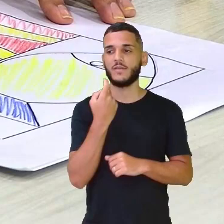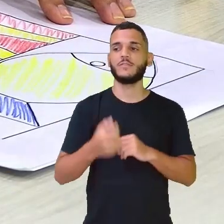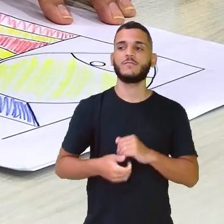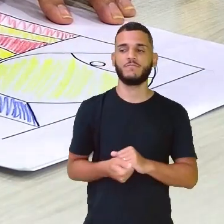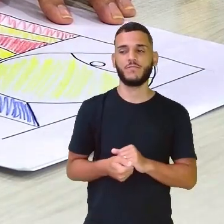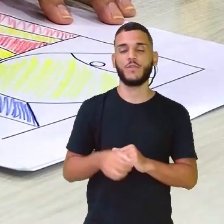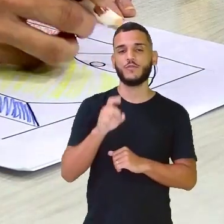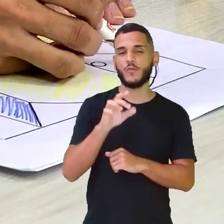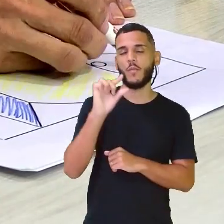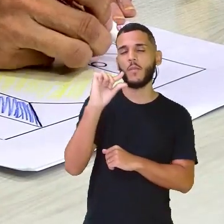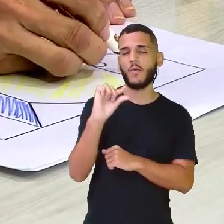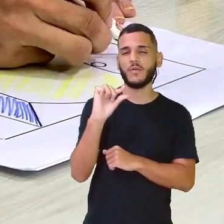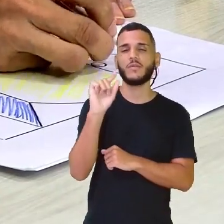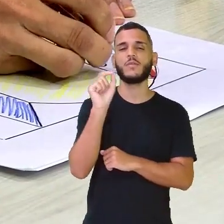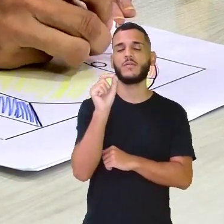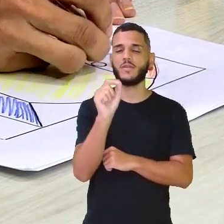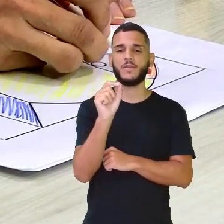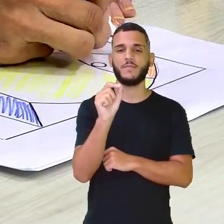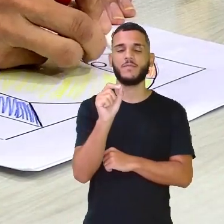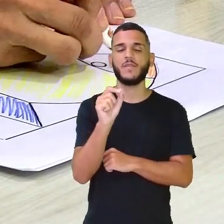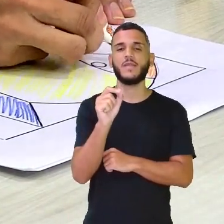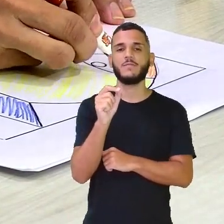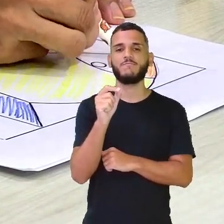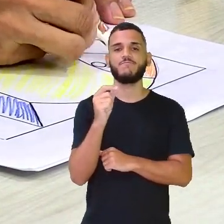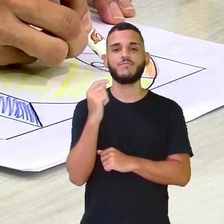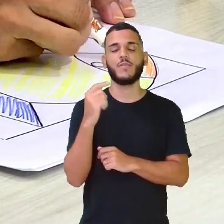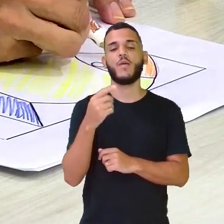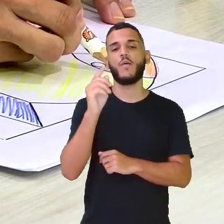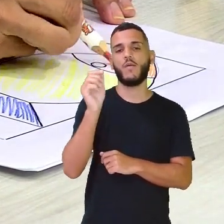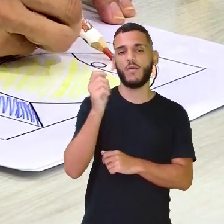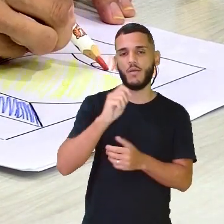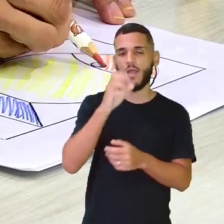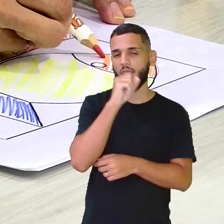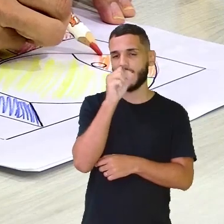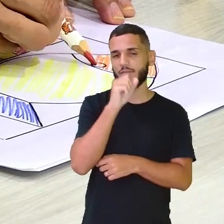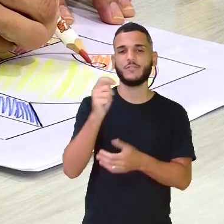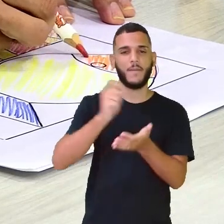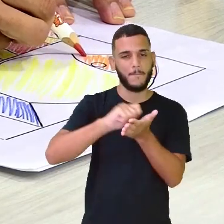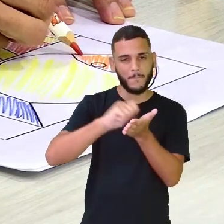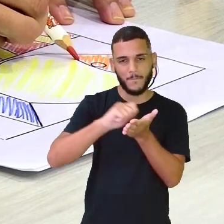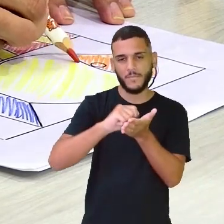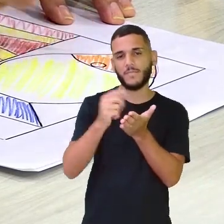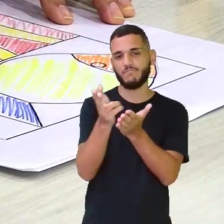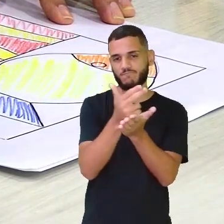E só um pouquinho aqui na cabeça do peixe colocou o laranja.